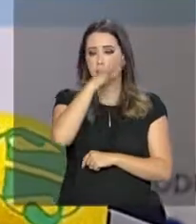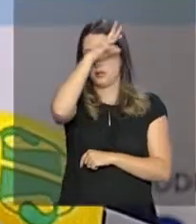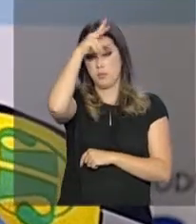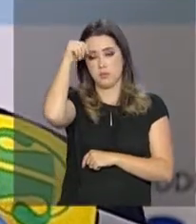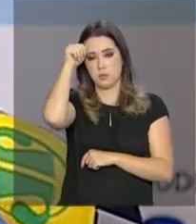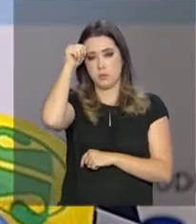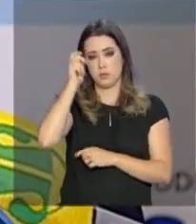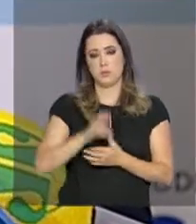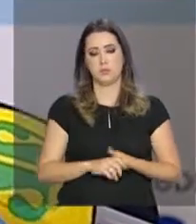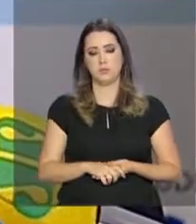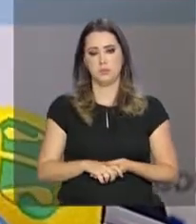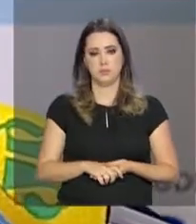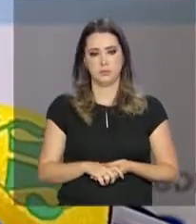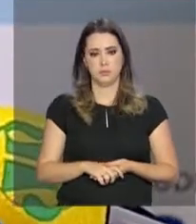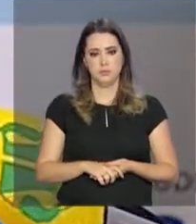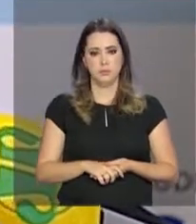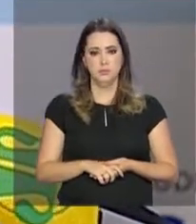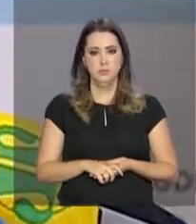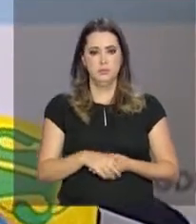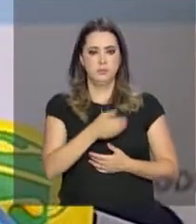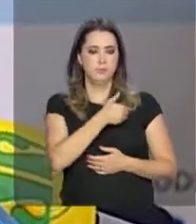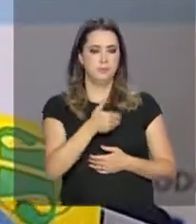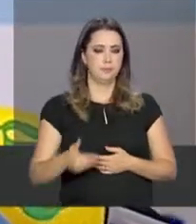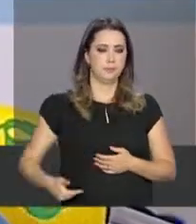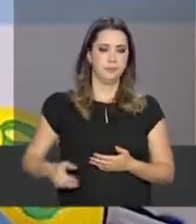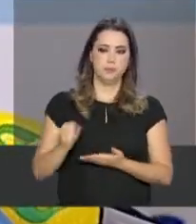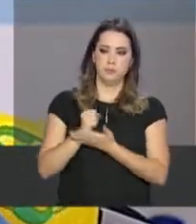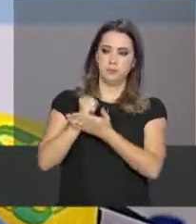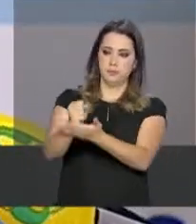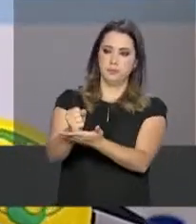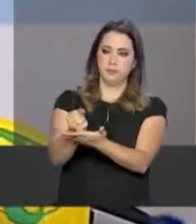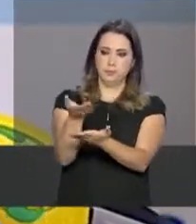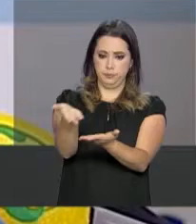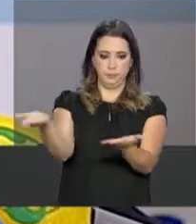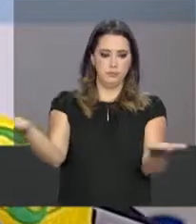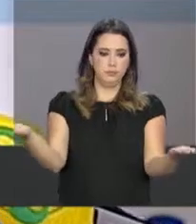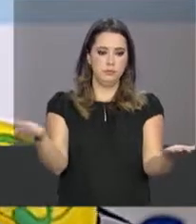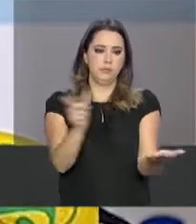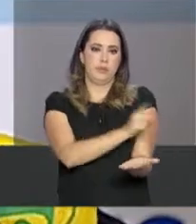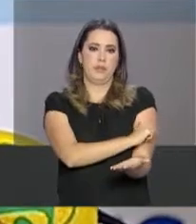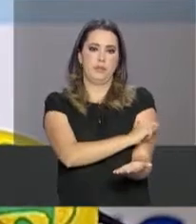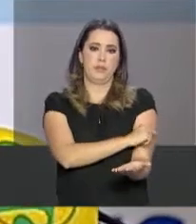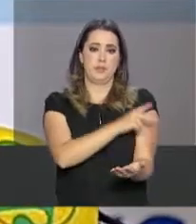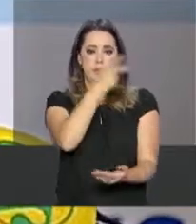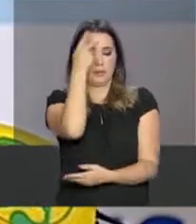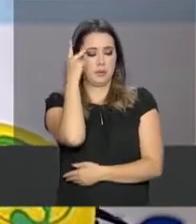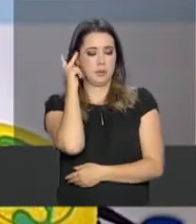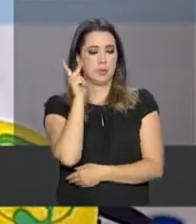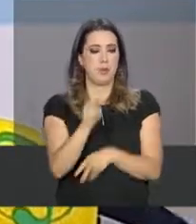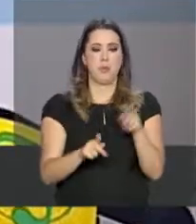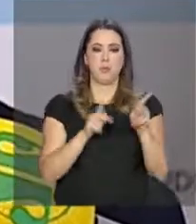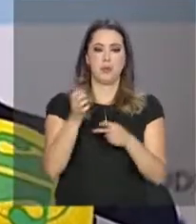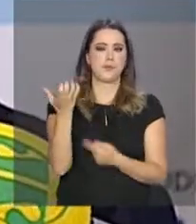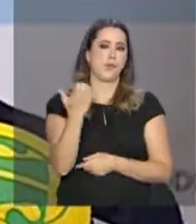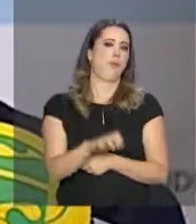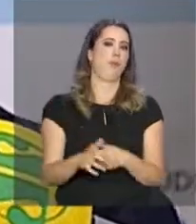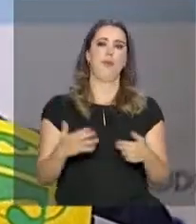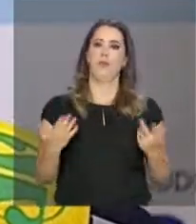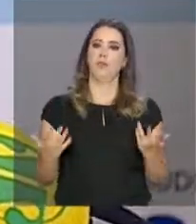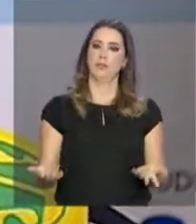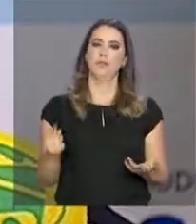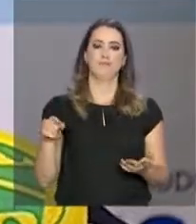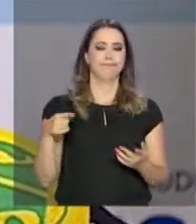o governo disponibiliza o medicamento a vacina ea população não vai assinar é a um